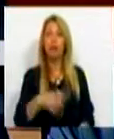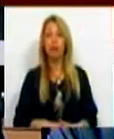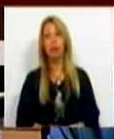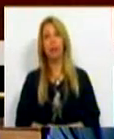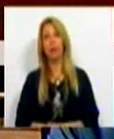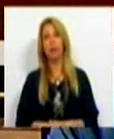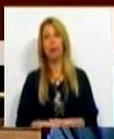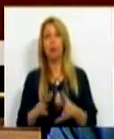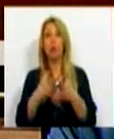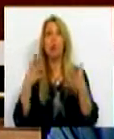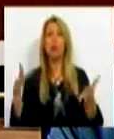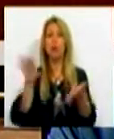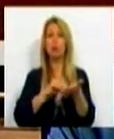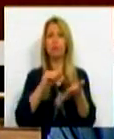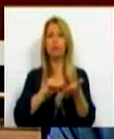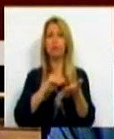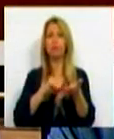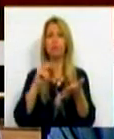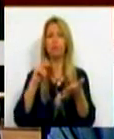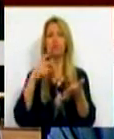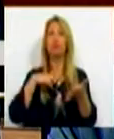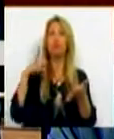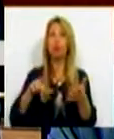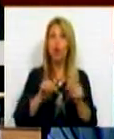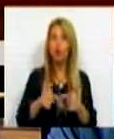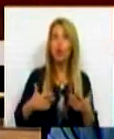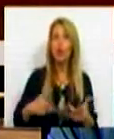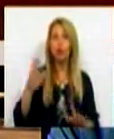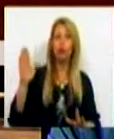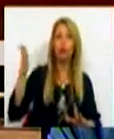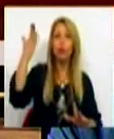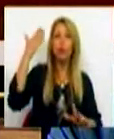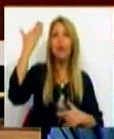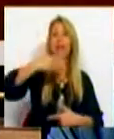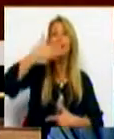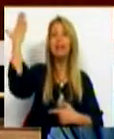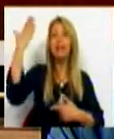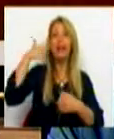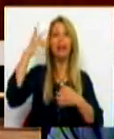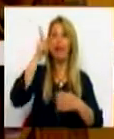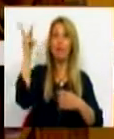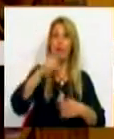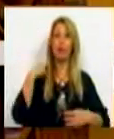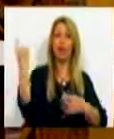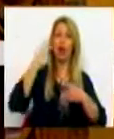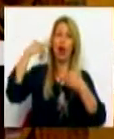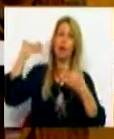Como diria um grande autor português, hoje é o primeiro dia do resto das nossas vidas.